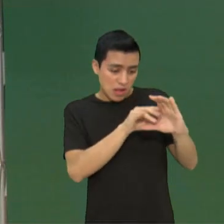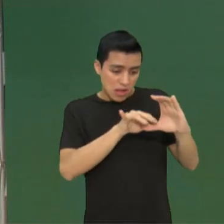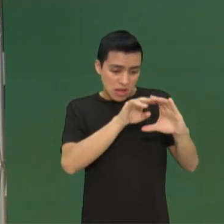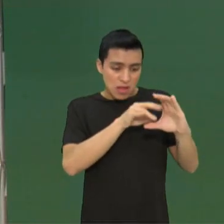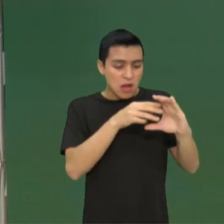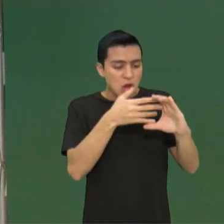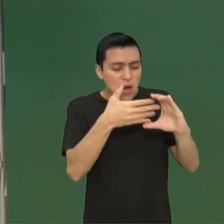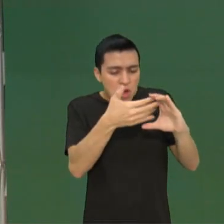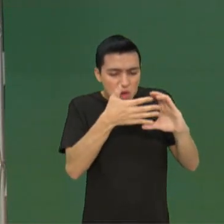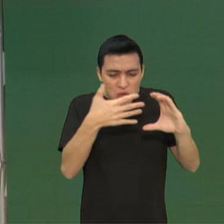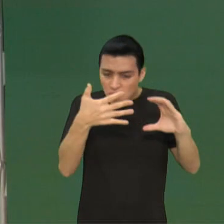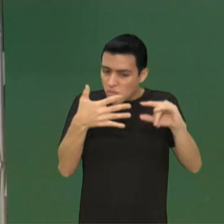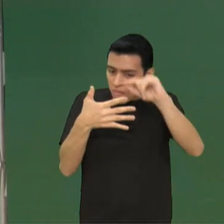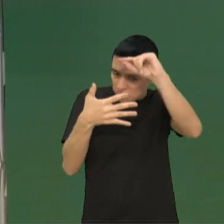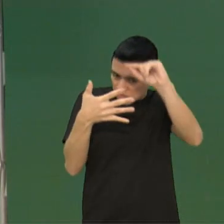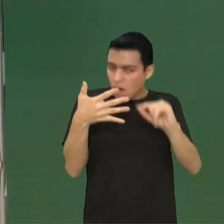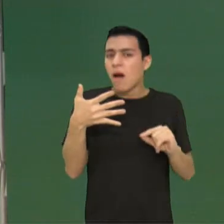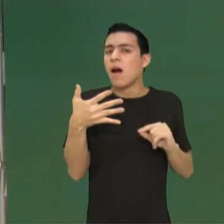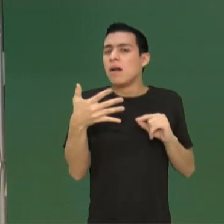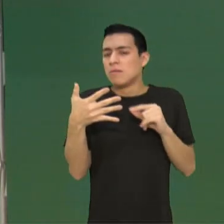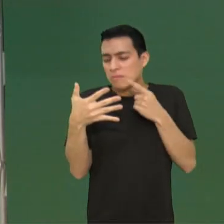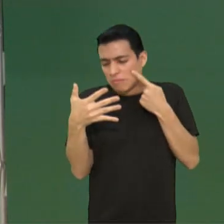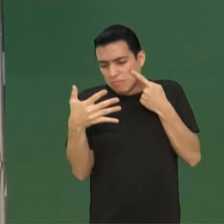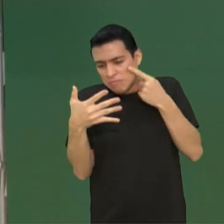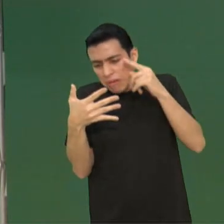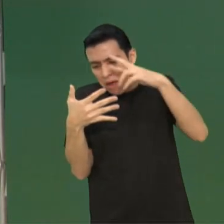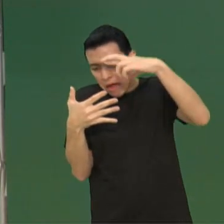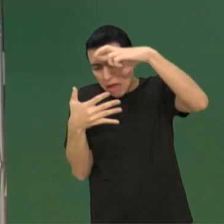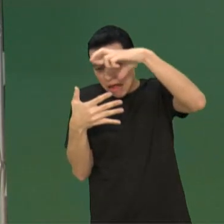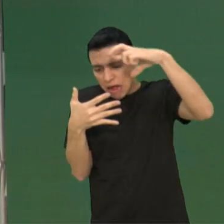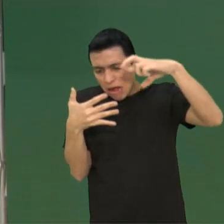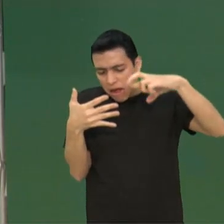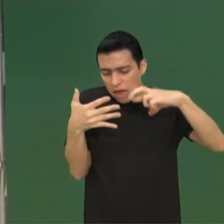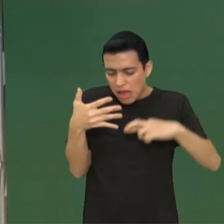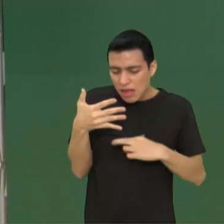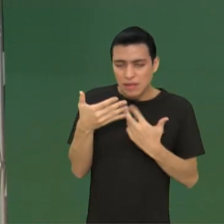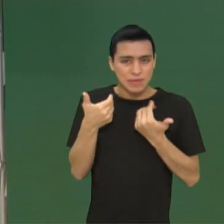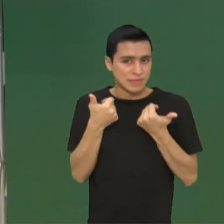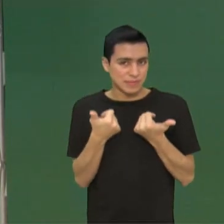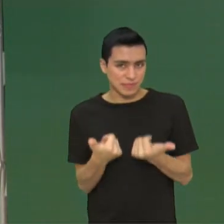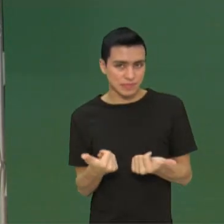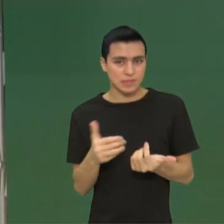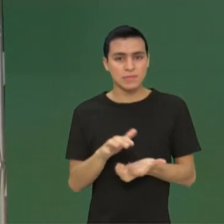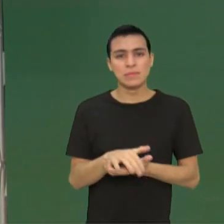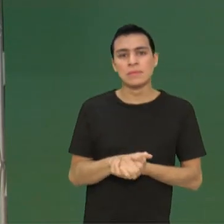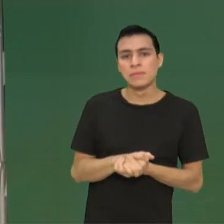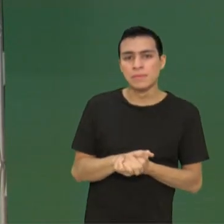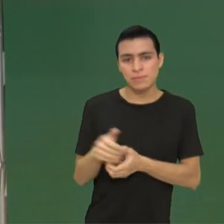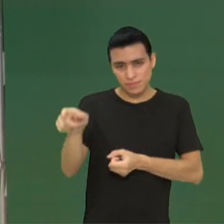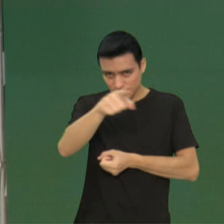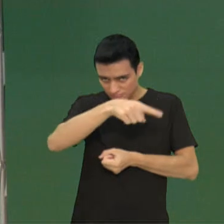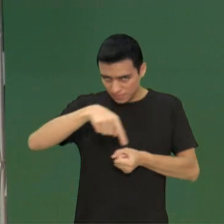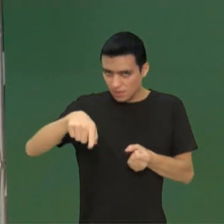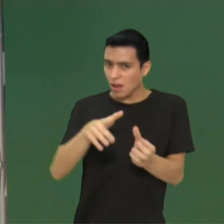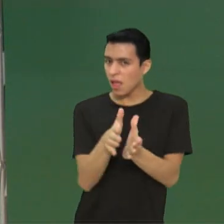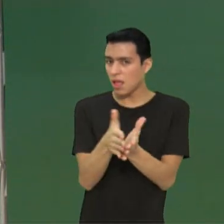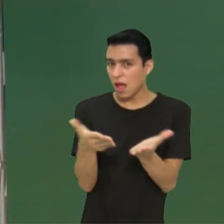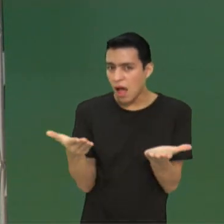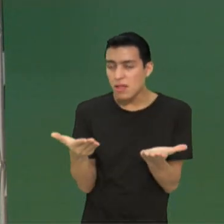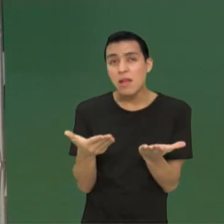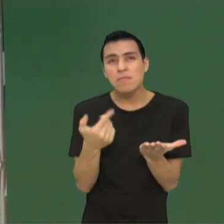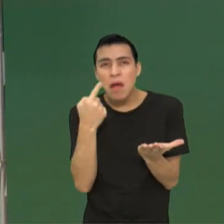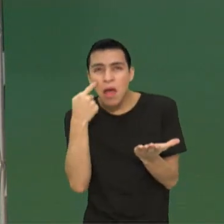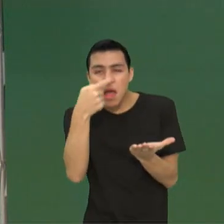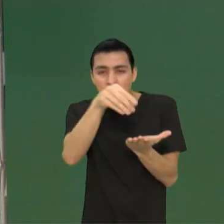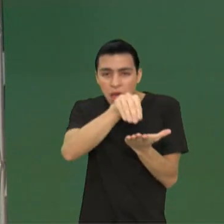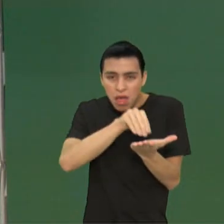várias funções. Vamos fazer um olhar geral sobre isso. Estar com o caderno para realizar anotações